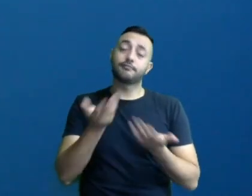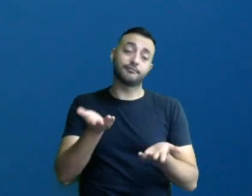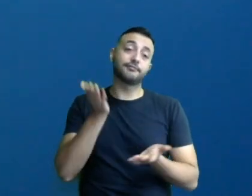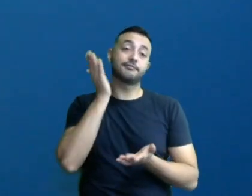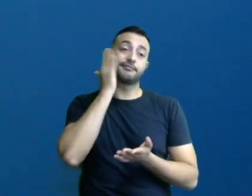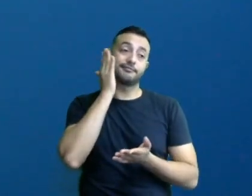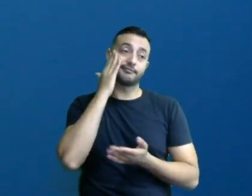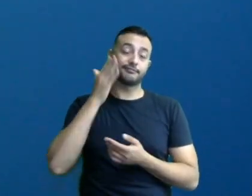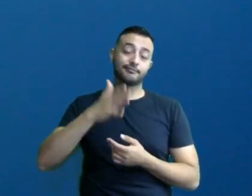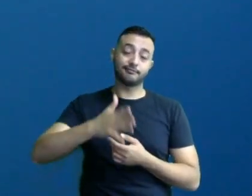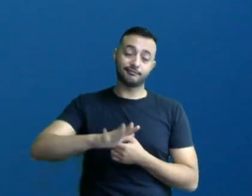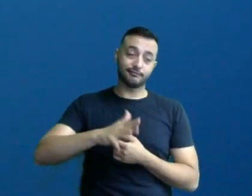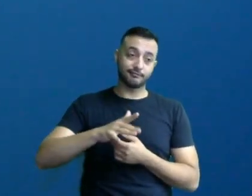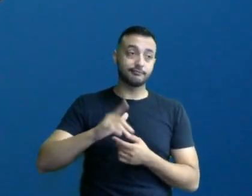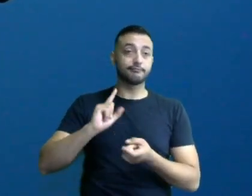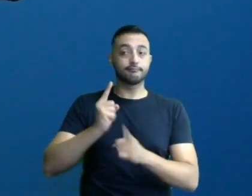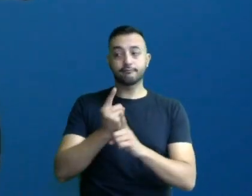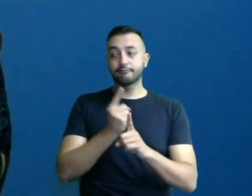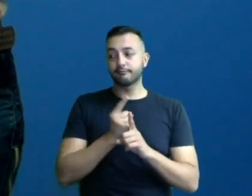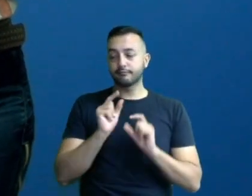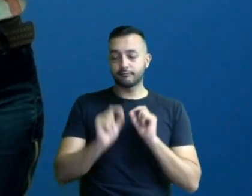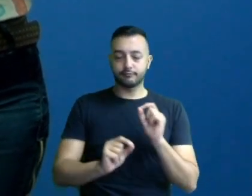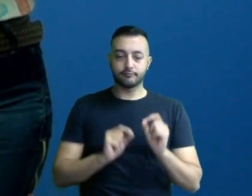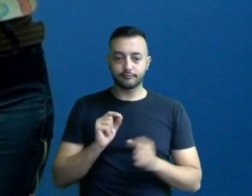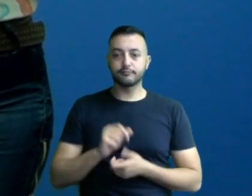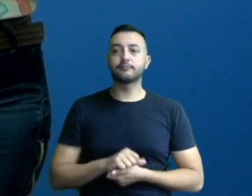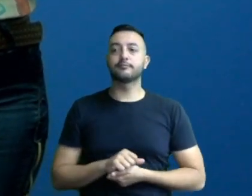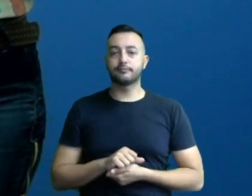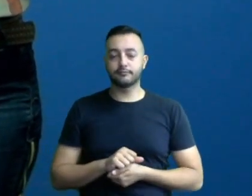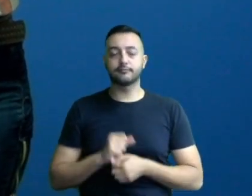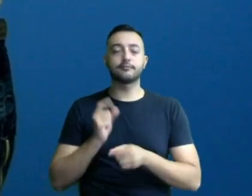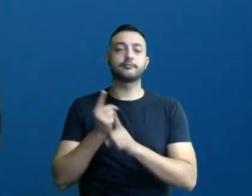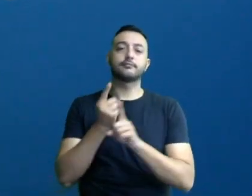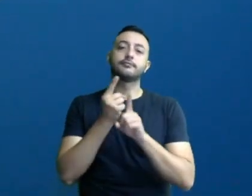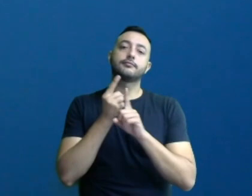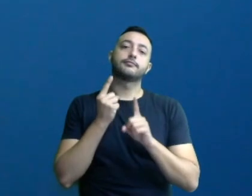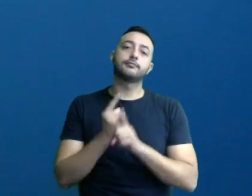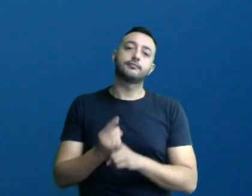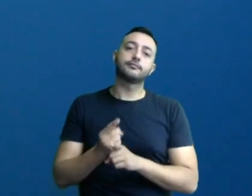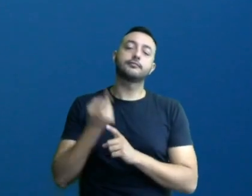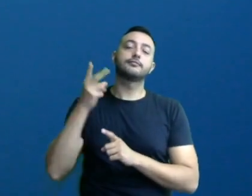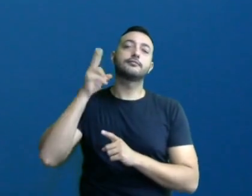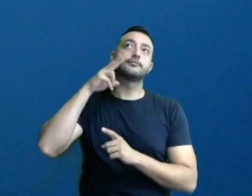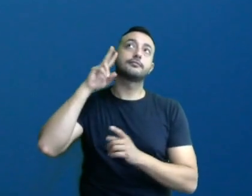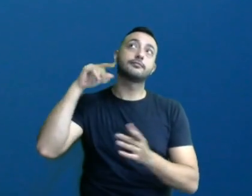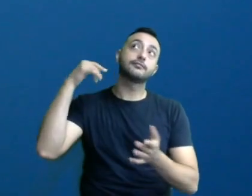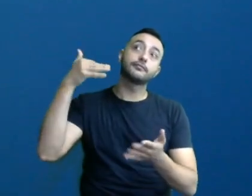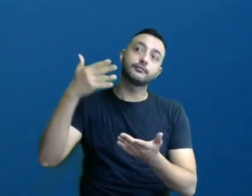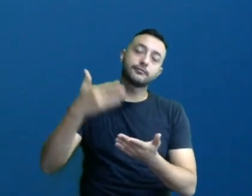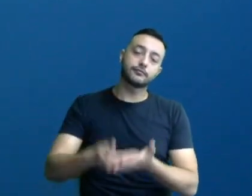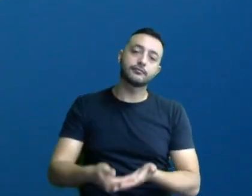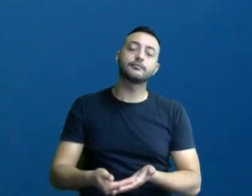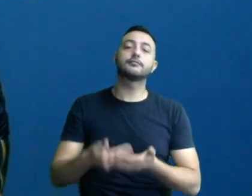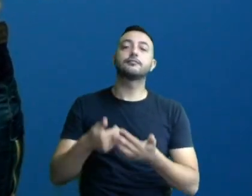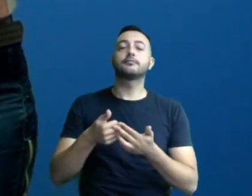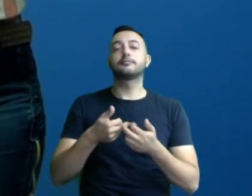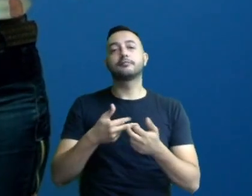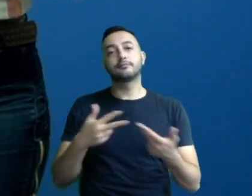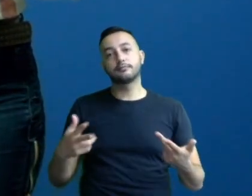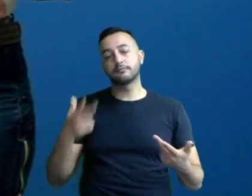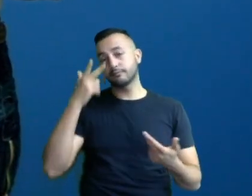já sabe mais ou menos o que é que a gente vai encontrar nessa reportagem. A gente vai encontrar um histórico sobre